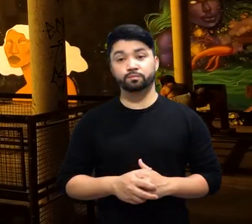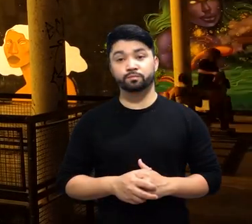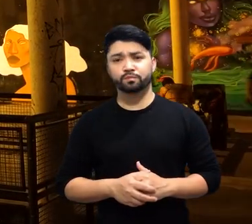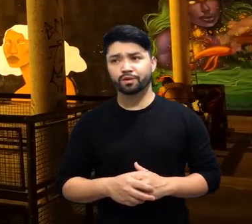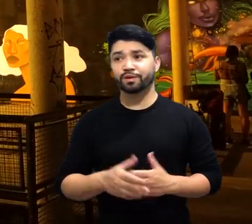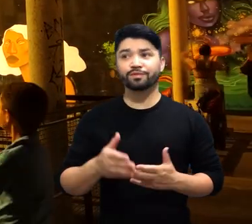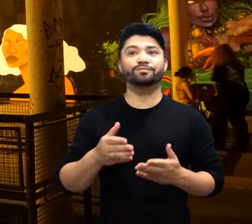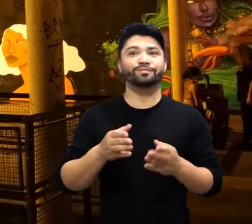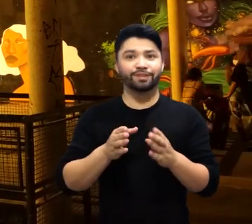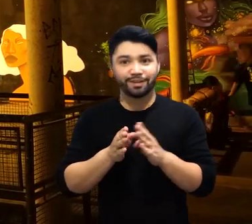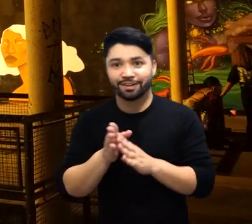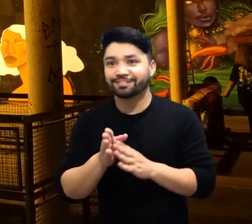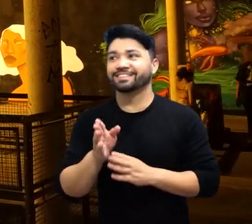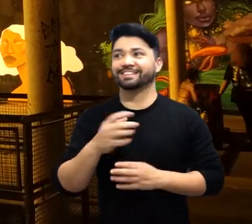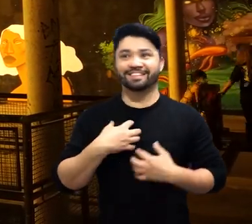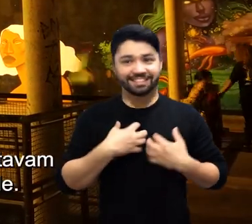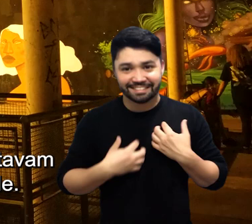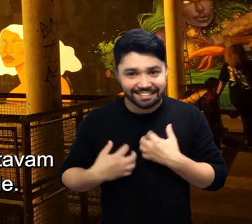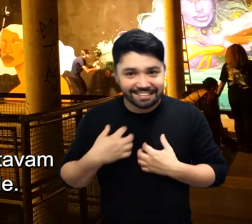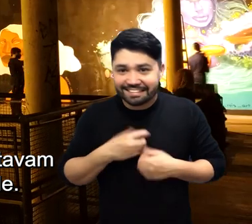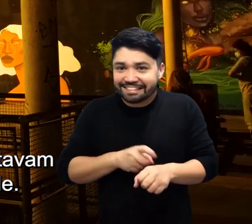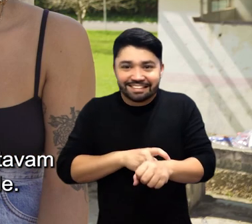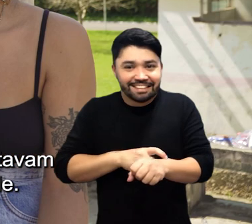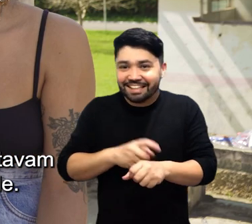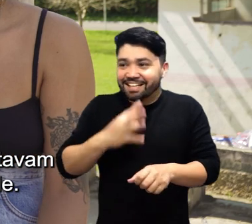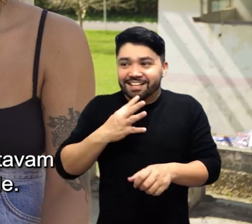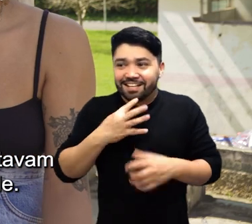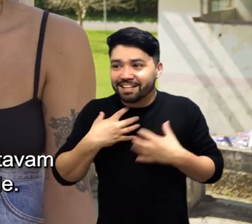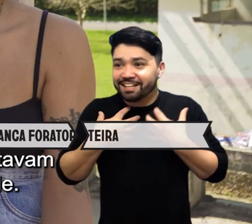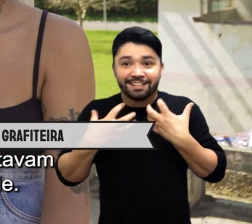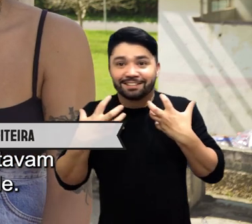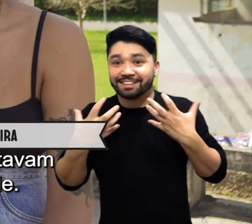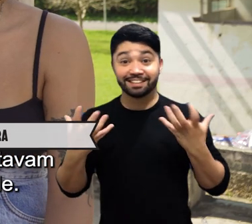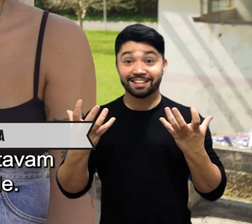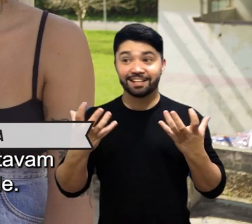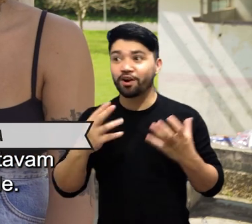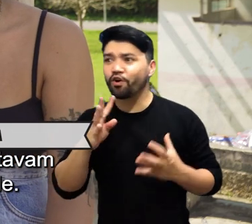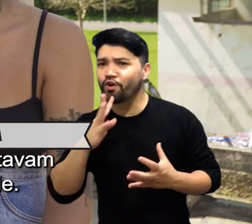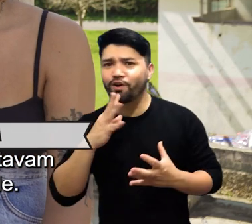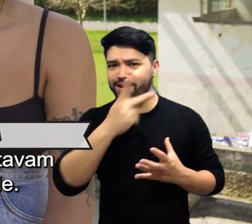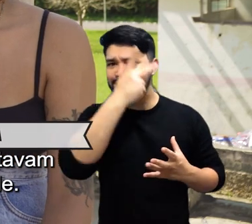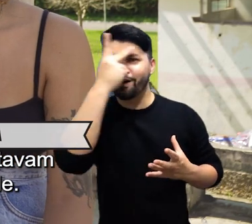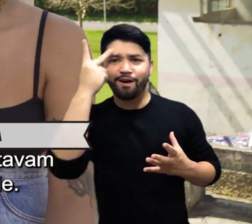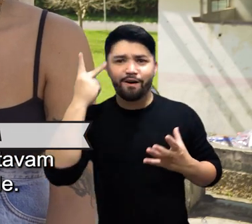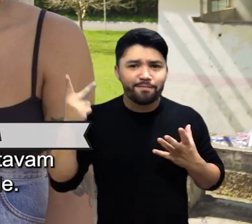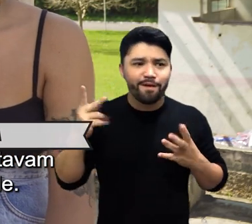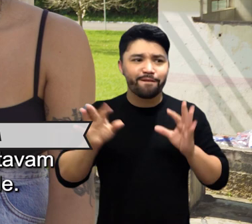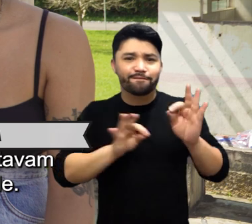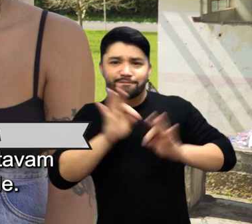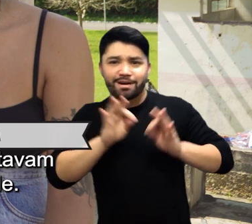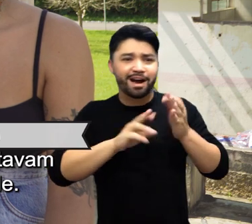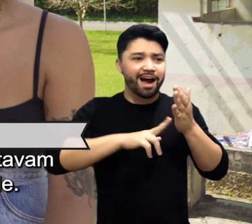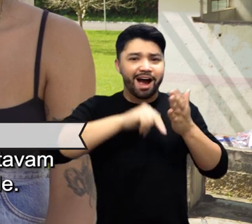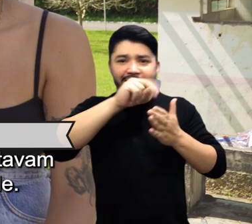Confesso que eu tava bem ansiosa pra vir, né, e pra conhecer as pessoas, né, os artistas que estavam produzindo arte